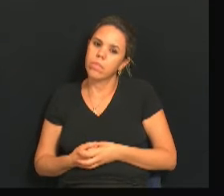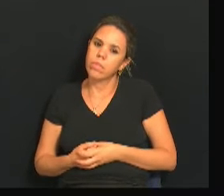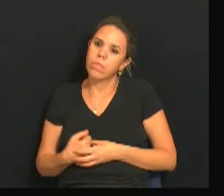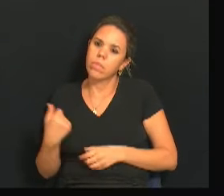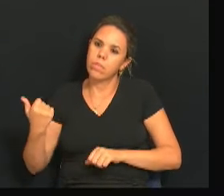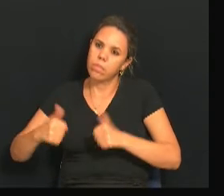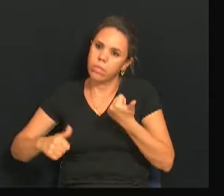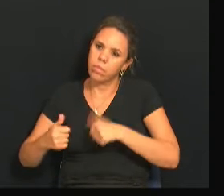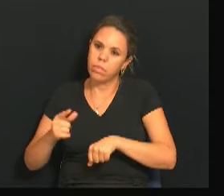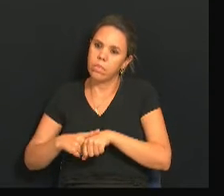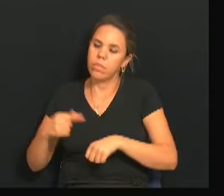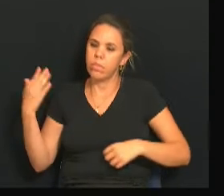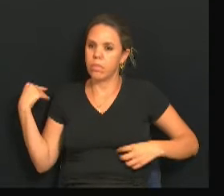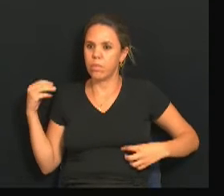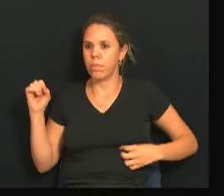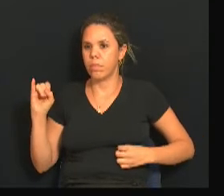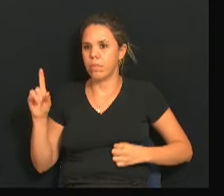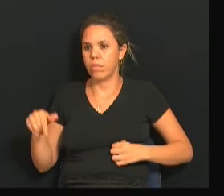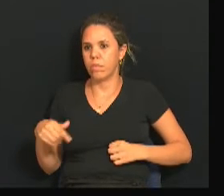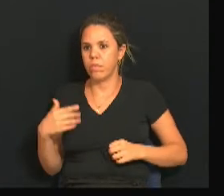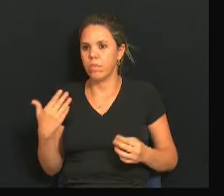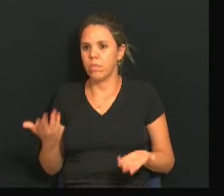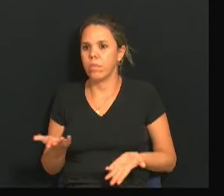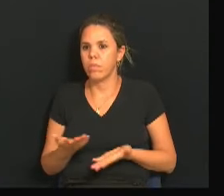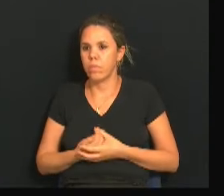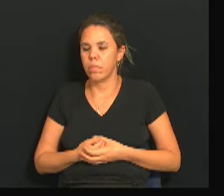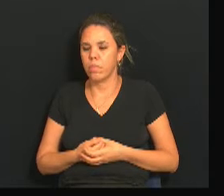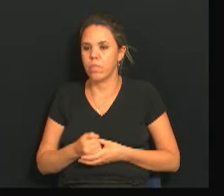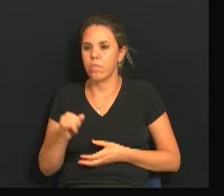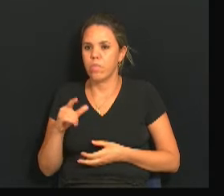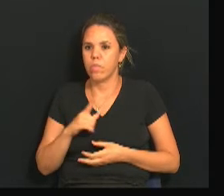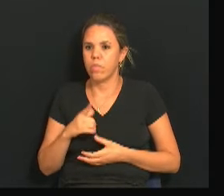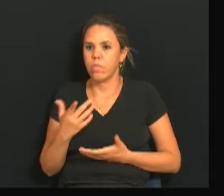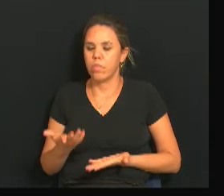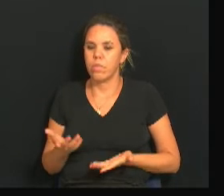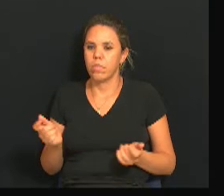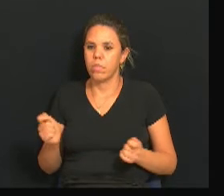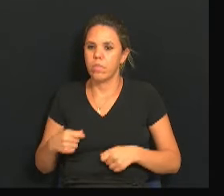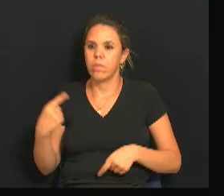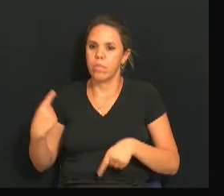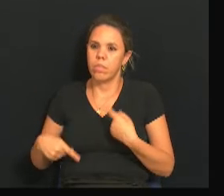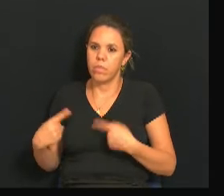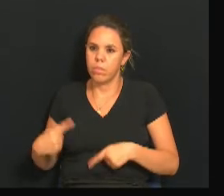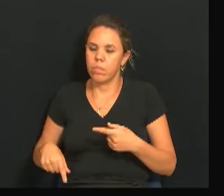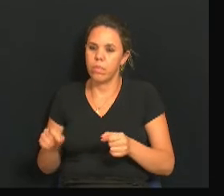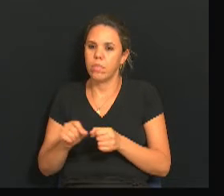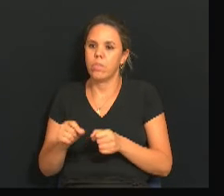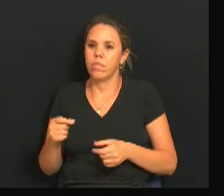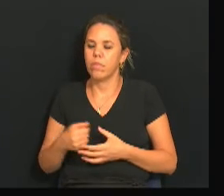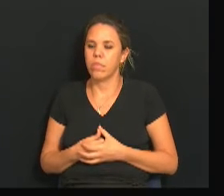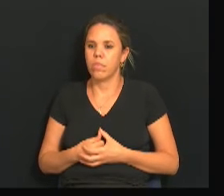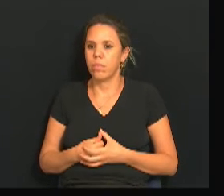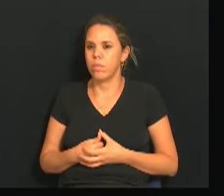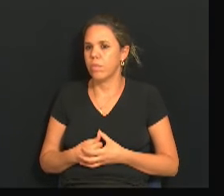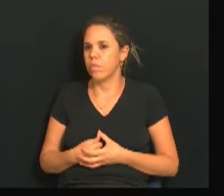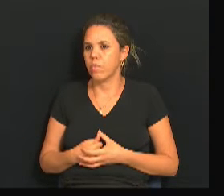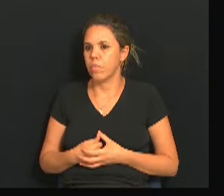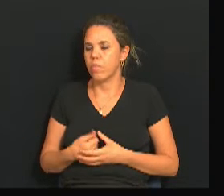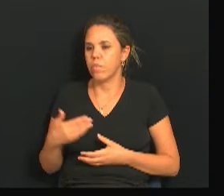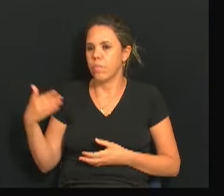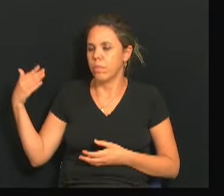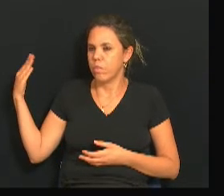naquele momento se havia condições políticas de fazer um debate